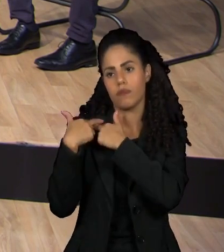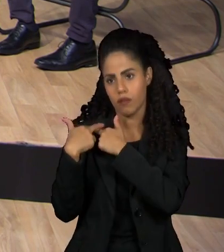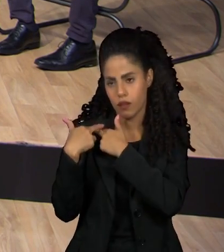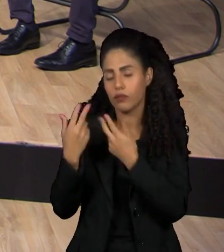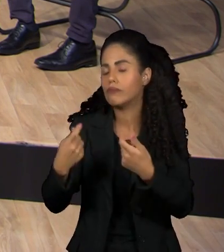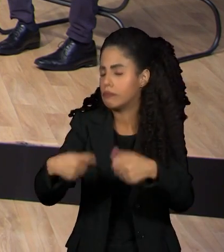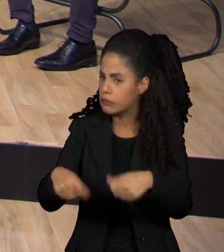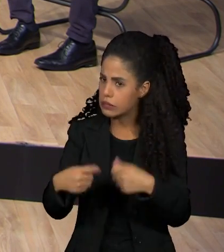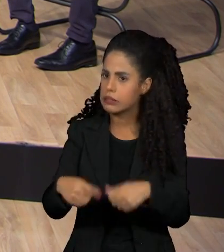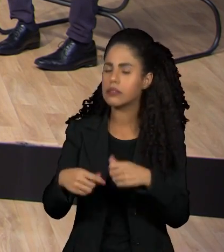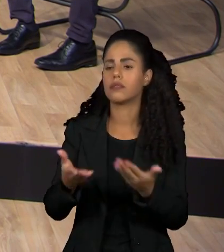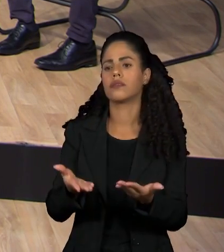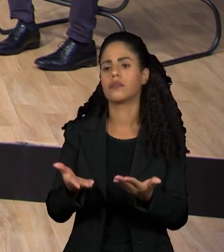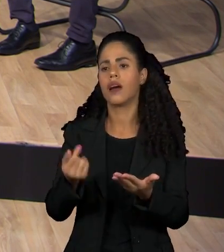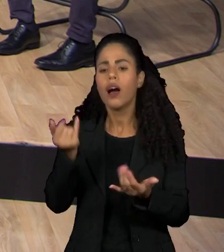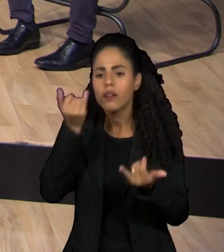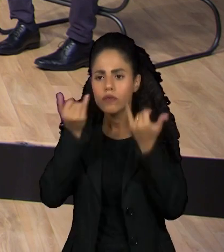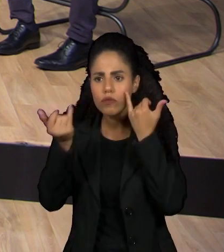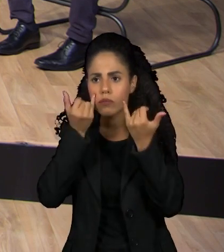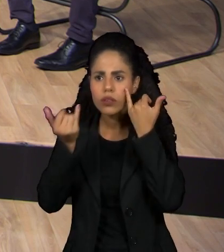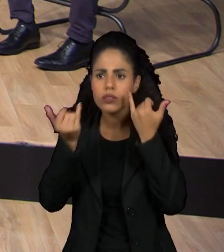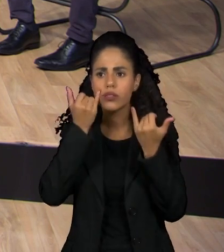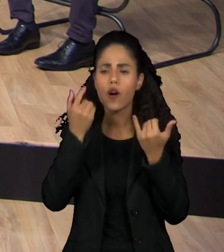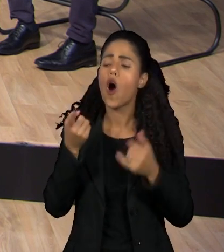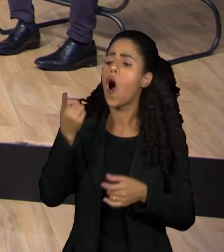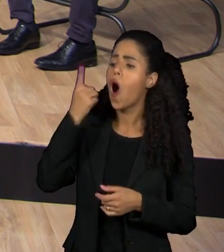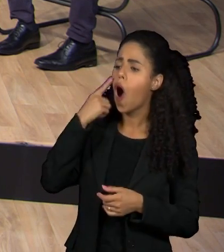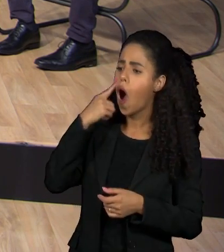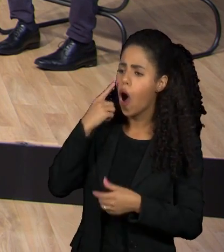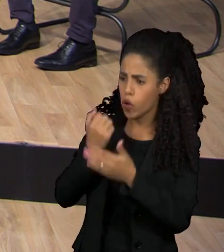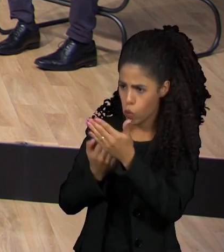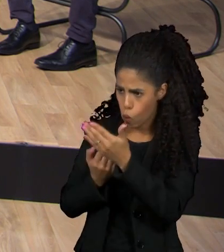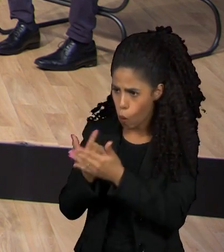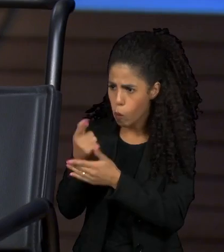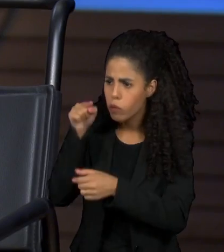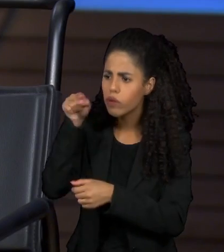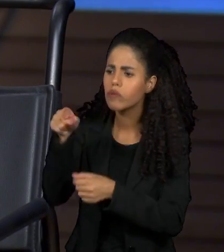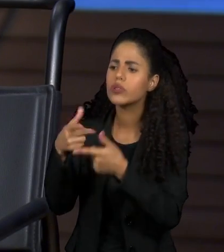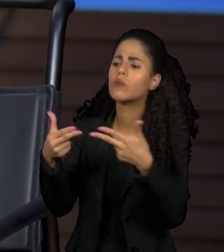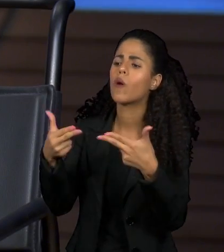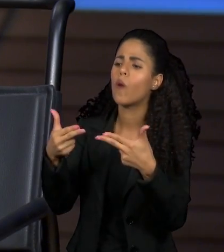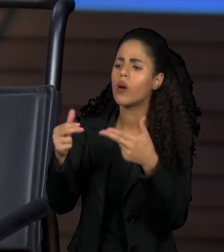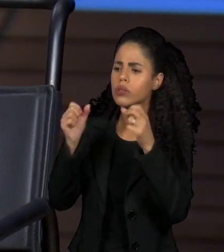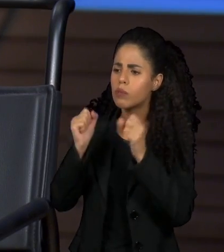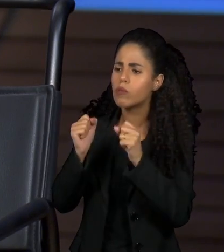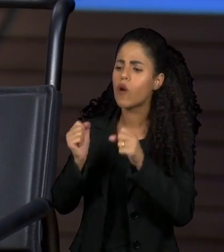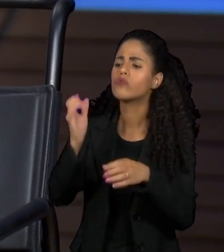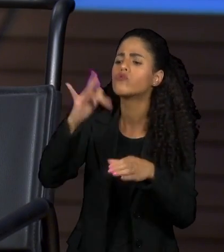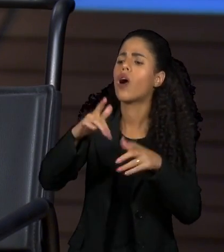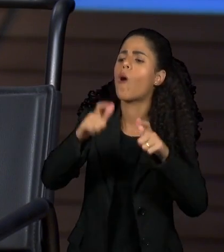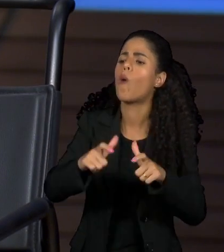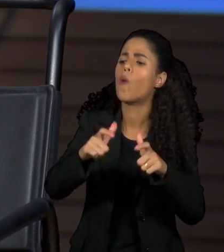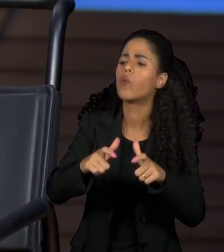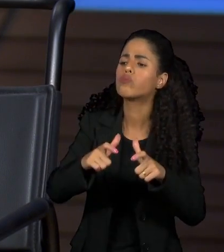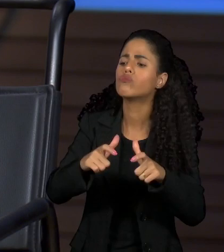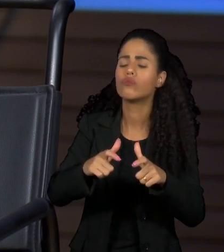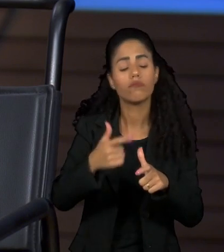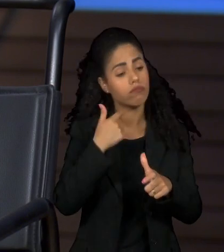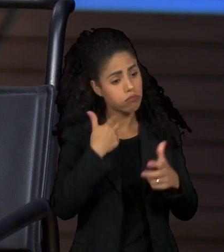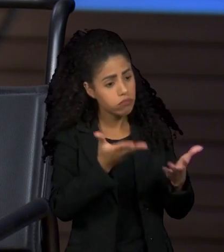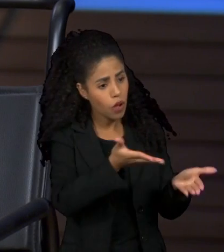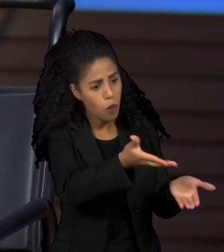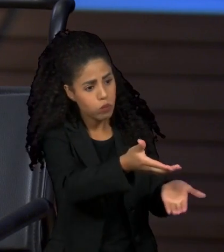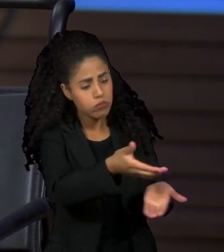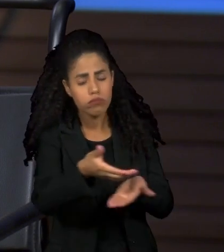demandar das empresas também informações, transparência ali naquilo que eles estão, os produtos e serviços estão sendo oferecidos para eles. Então, as